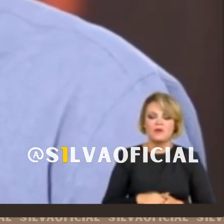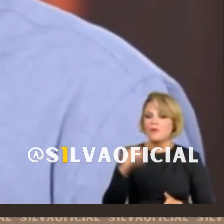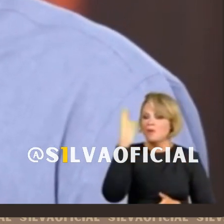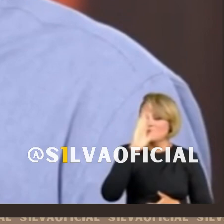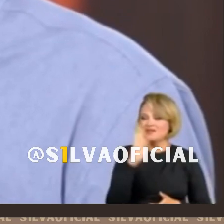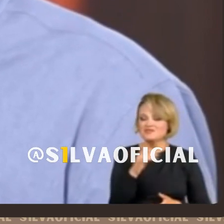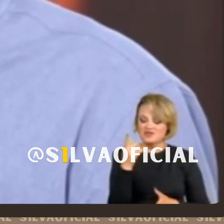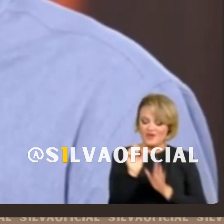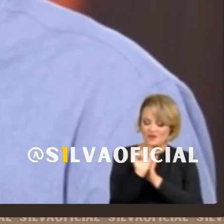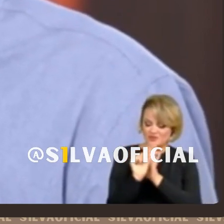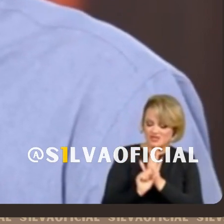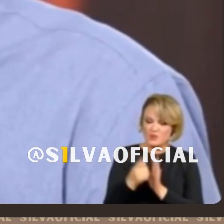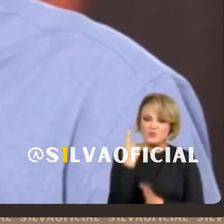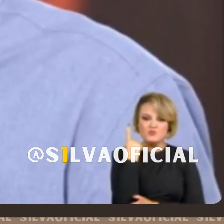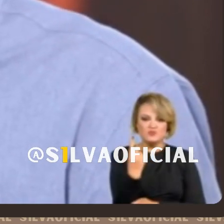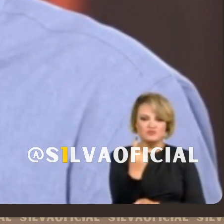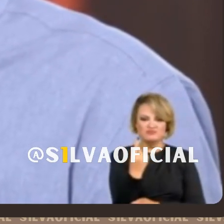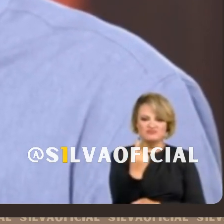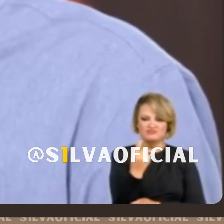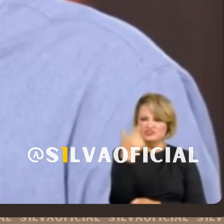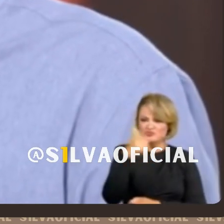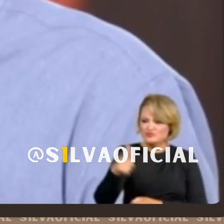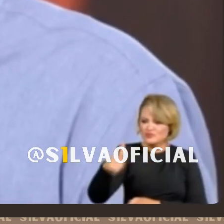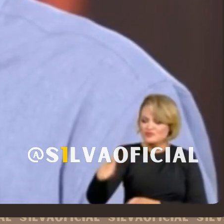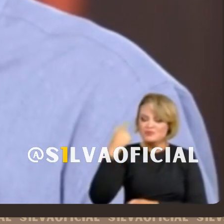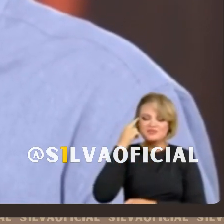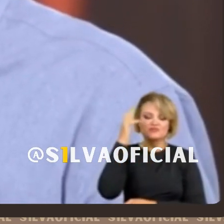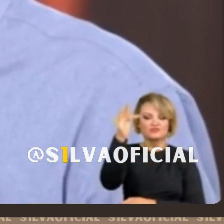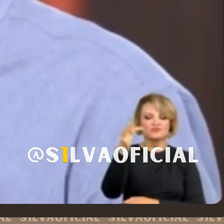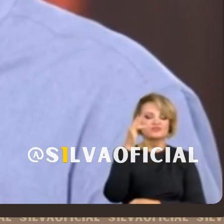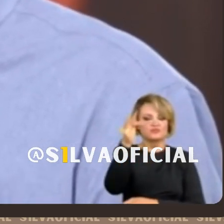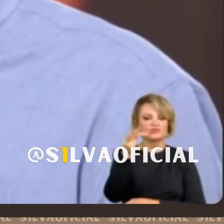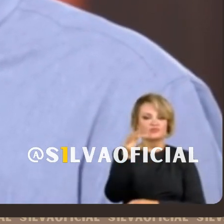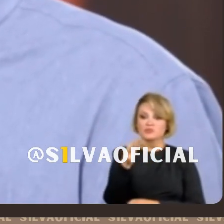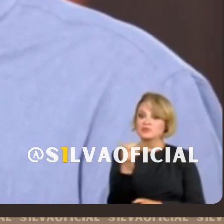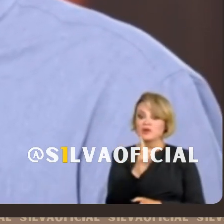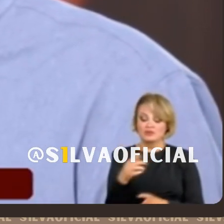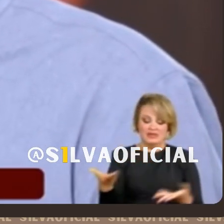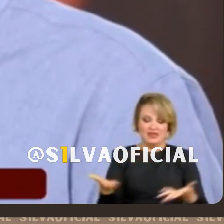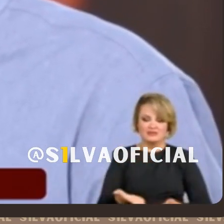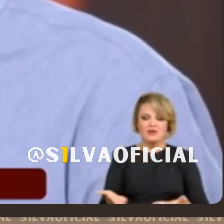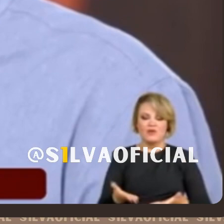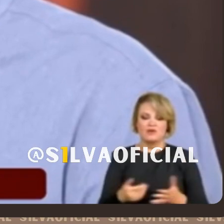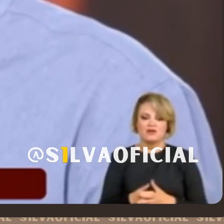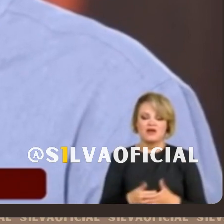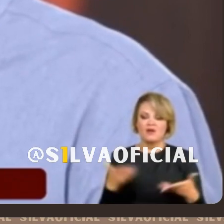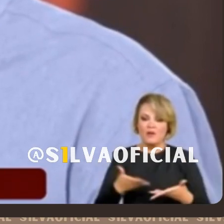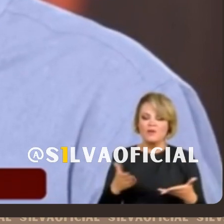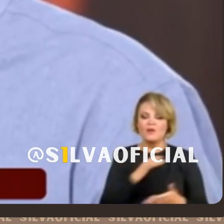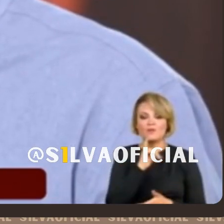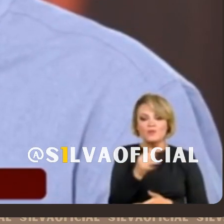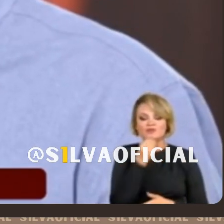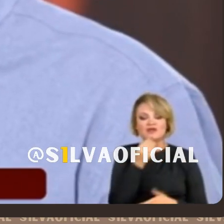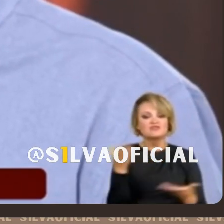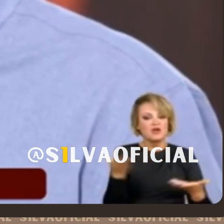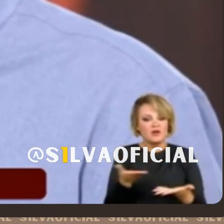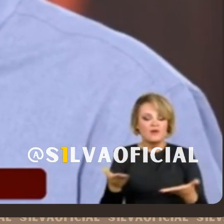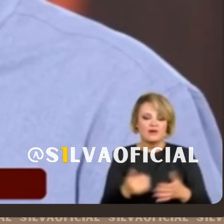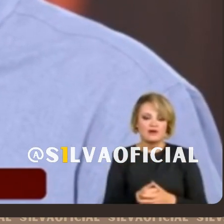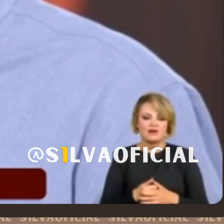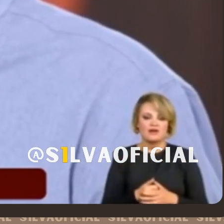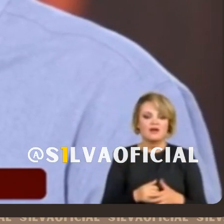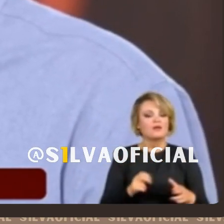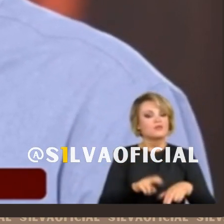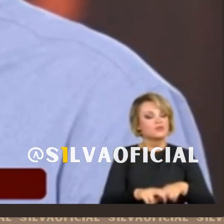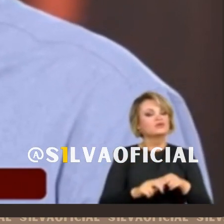Ou seja, nós precisamos construir nosso futuro agora. Nós temos oportunidade agora. Por isso foi muito importante o show, o